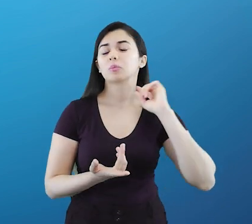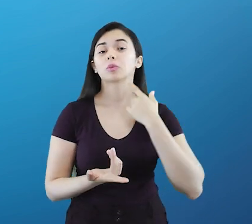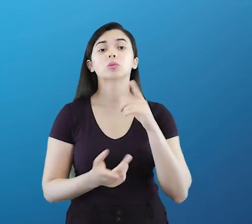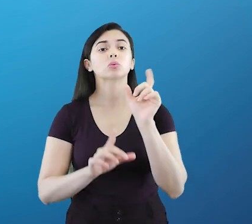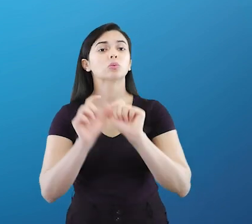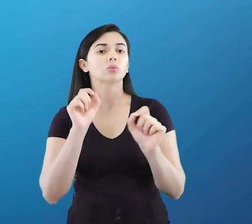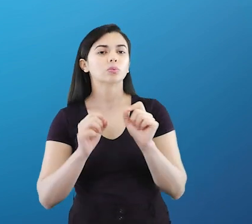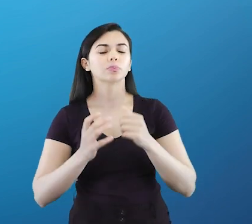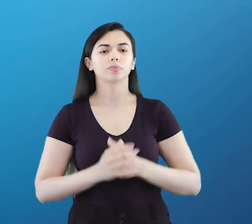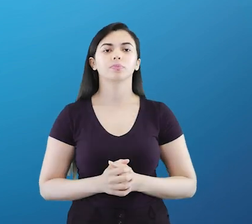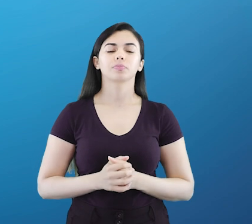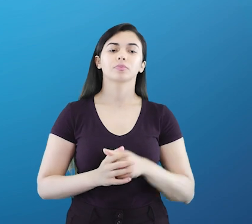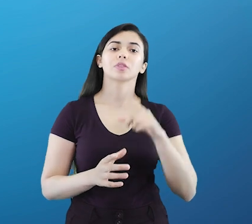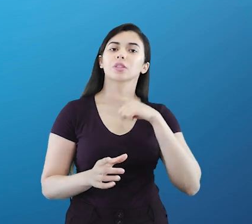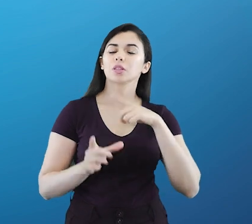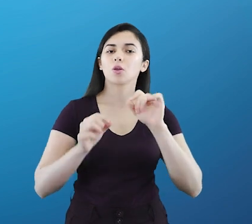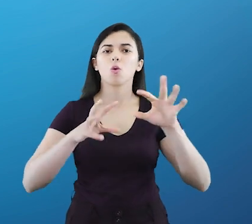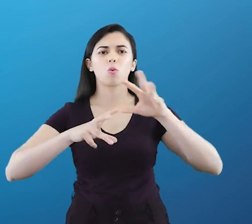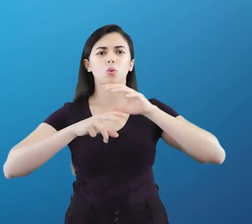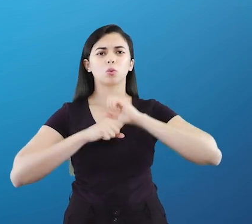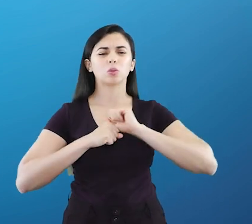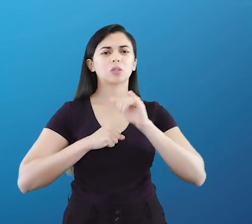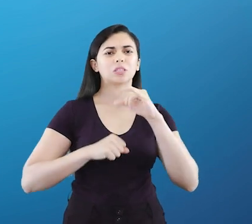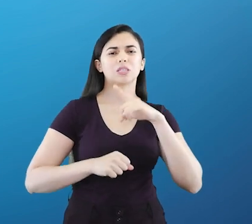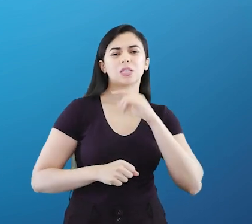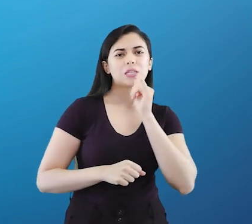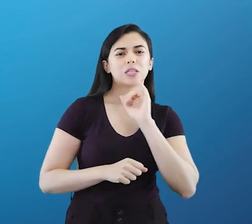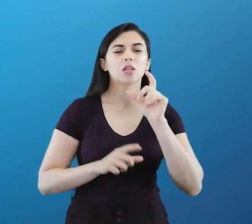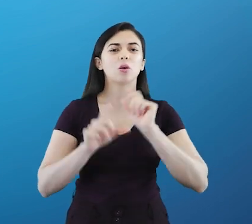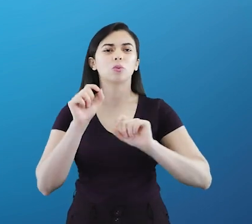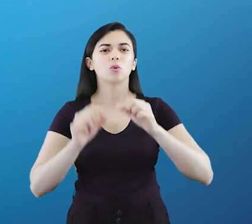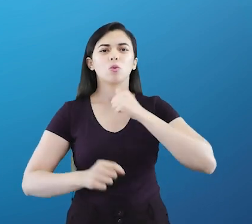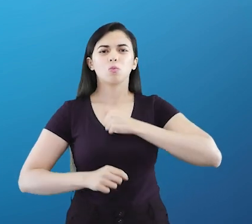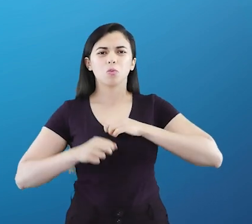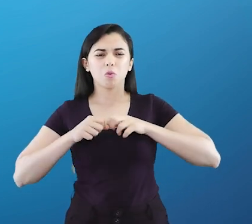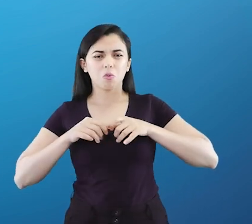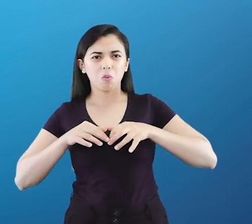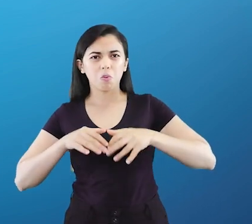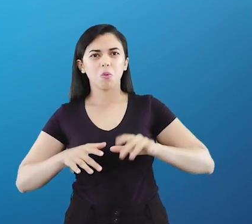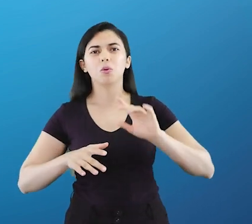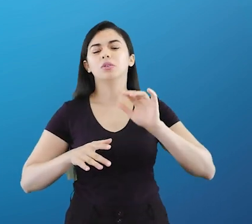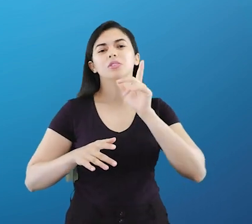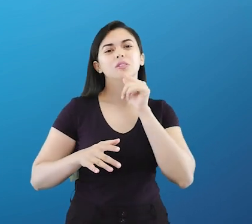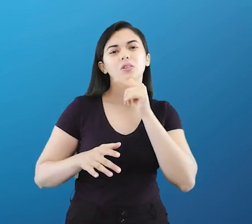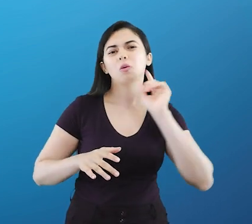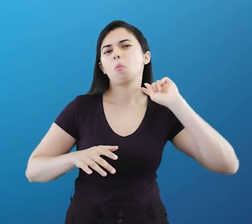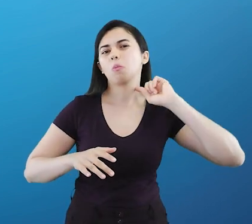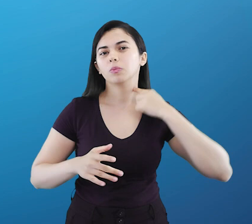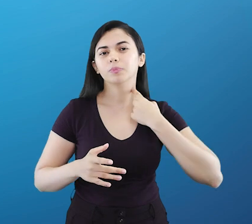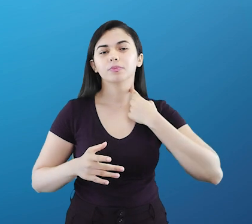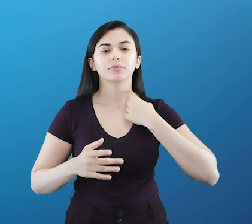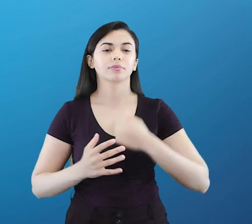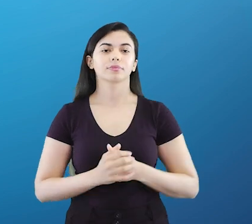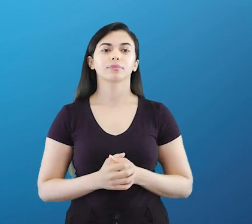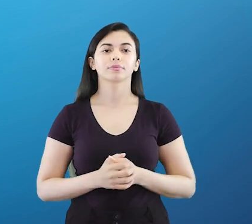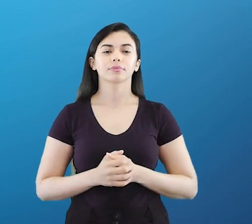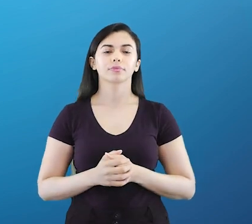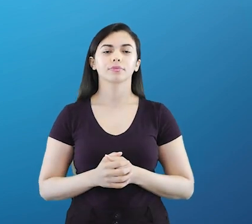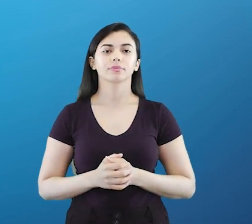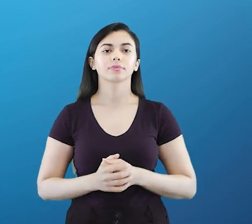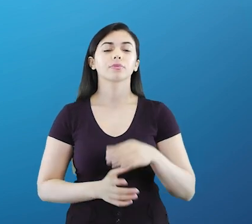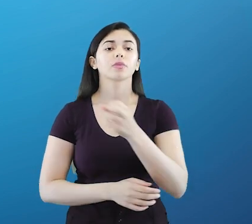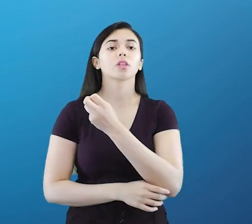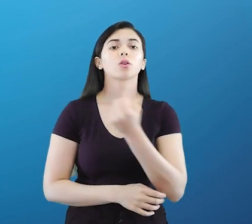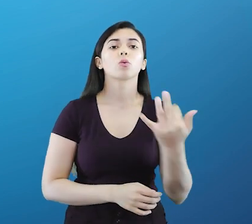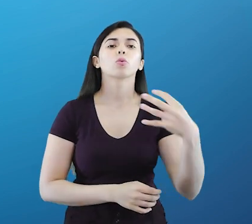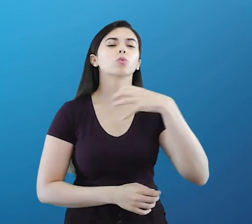temos novamente, essa contaminação se dá por fragmentos de fezes e também pela ingestão direta dessa água contaminada.